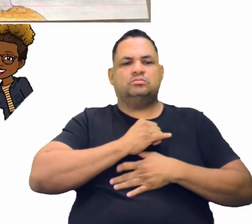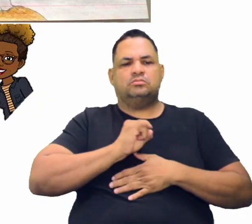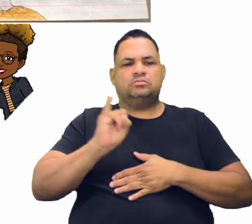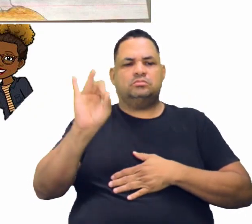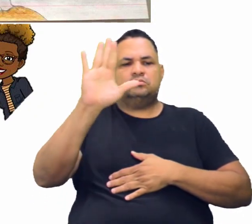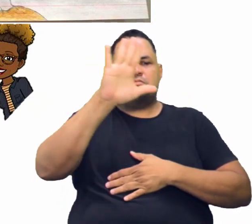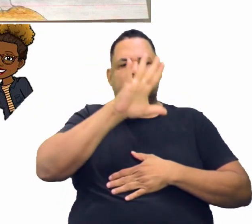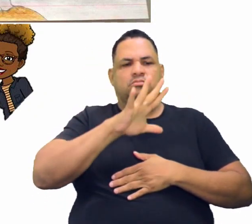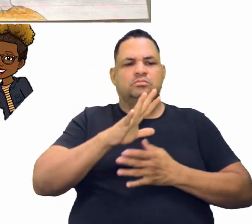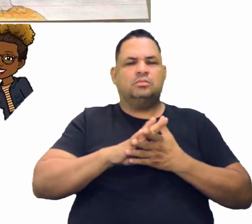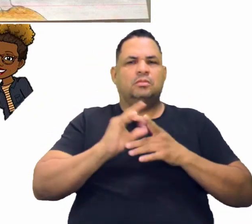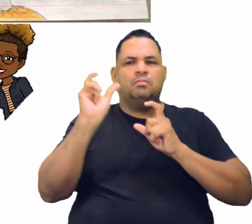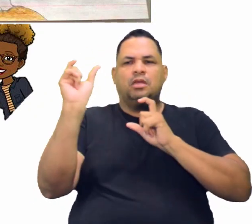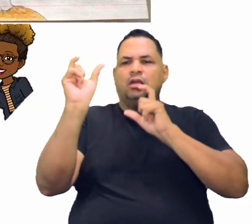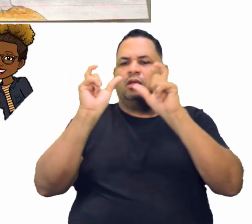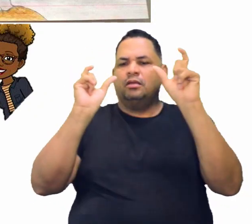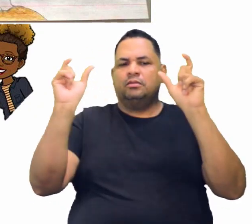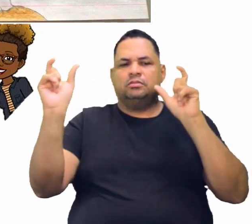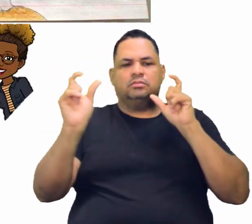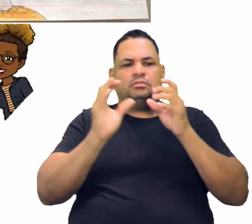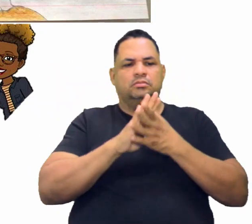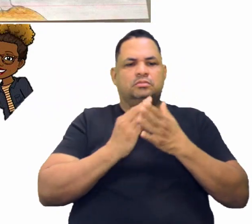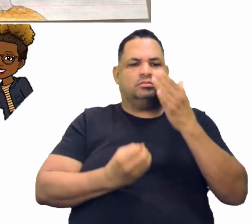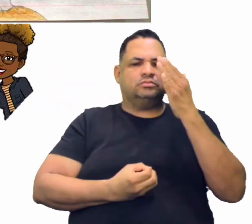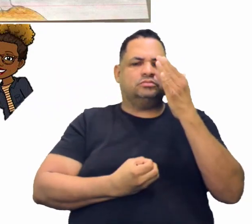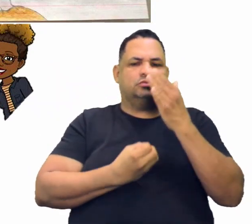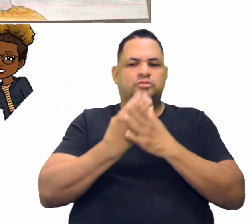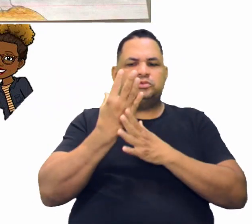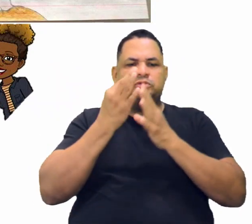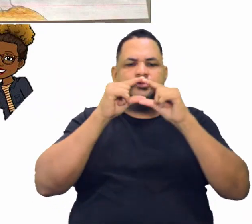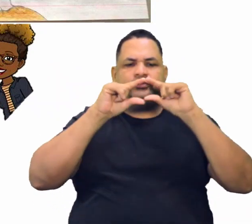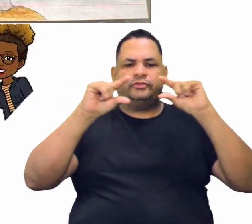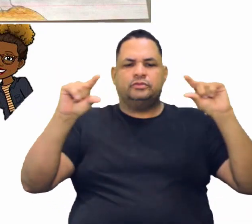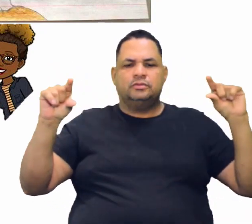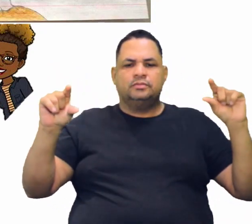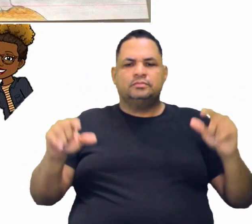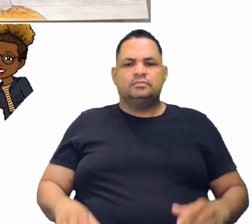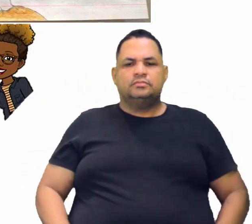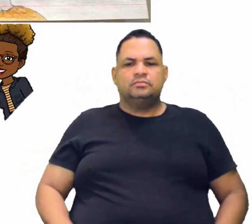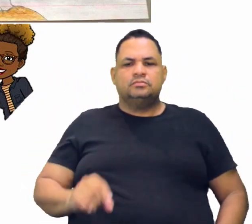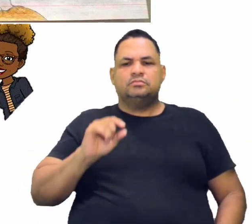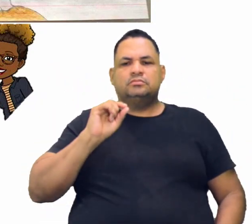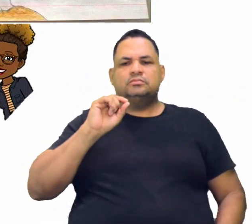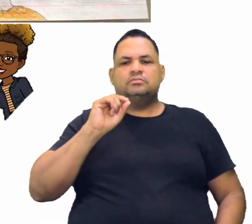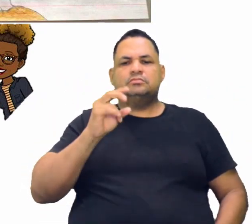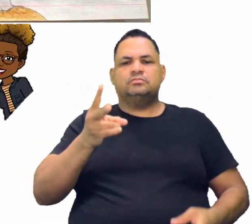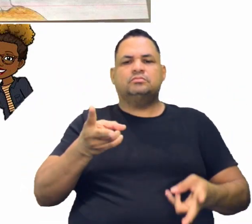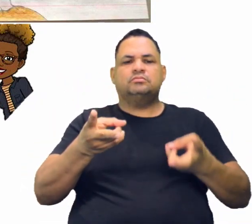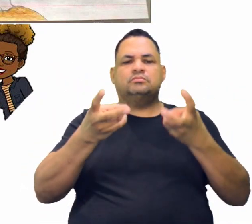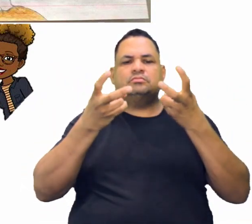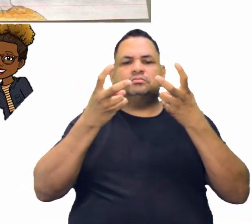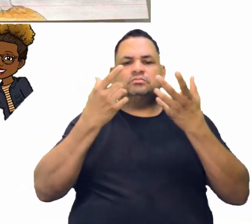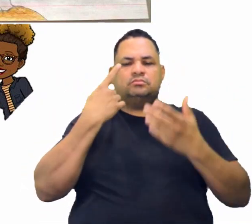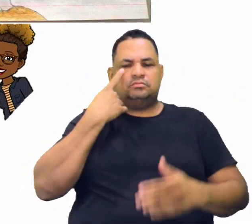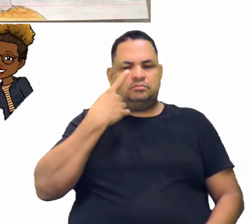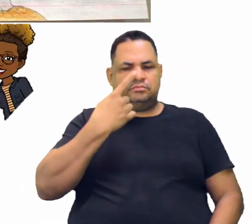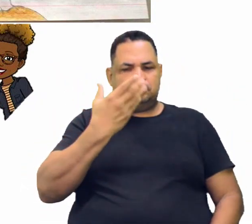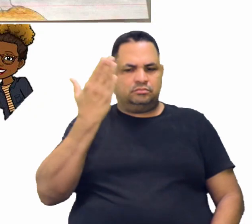soam palavras, formam frases. O que você percebe aí,